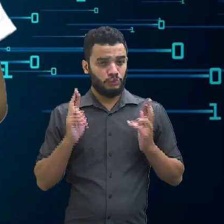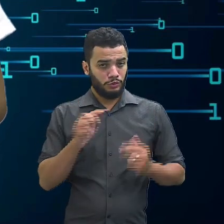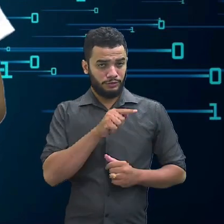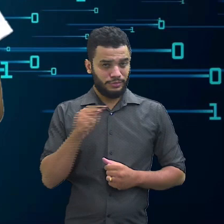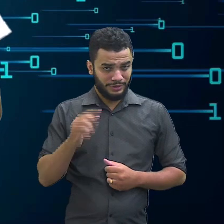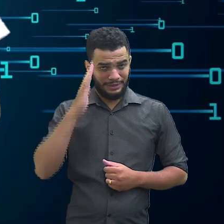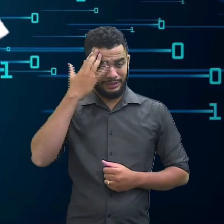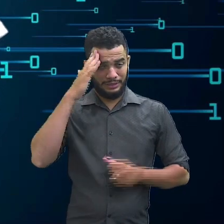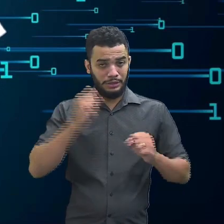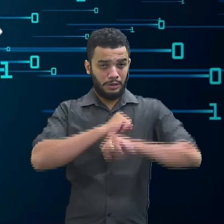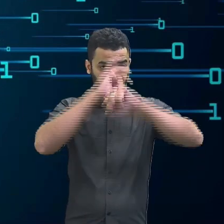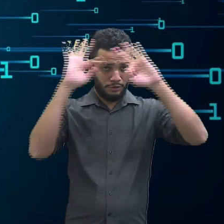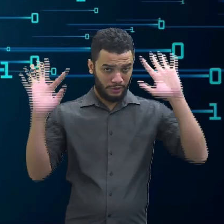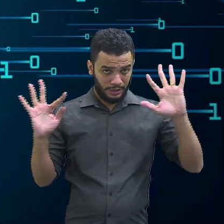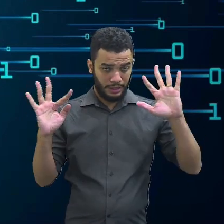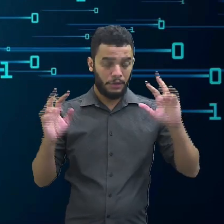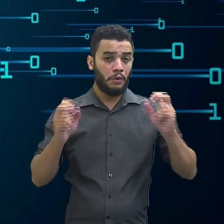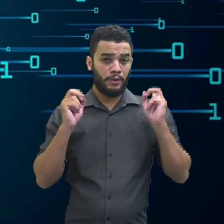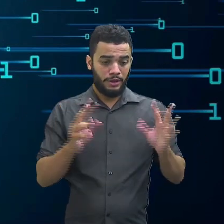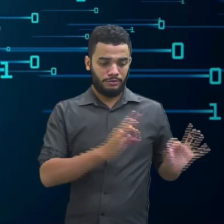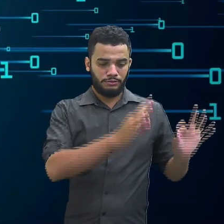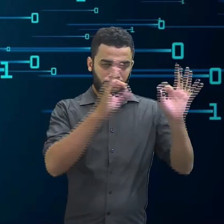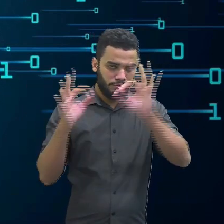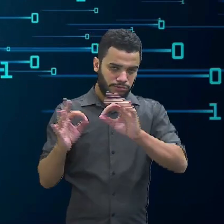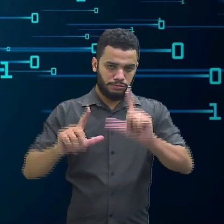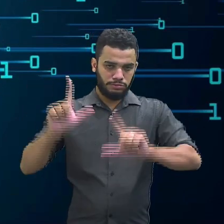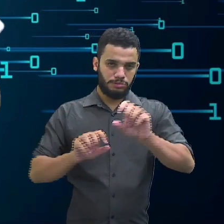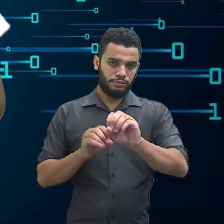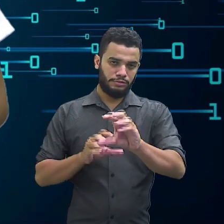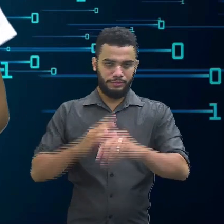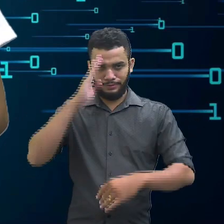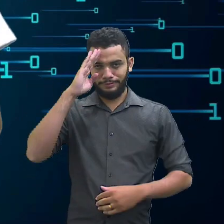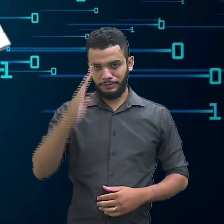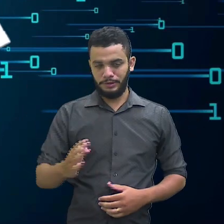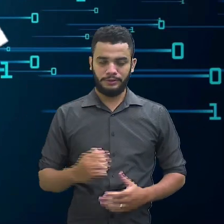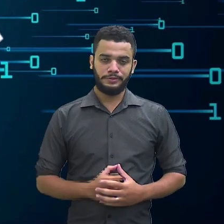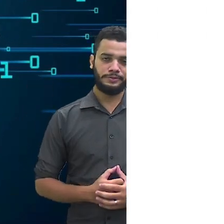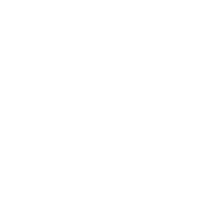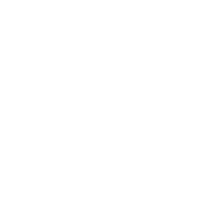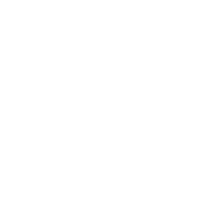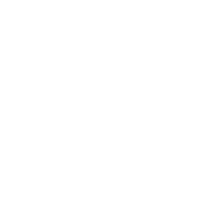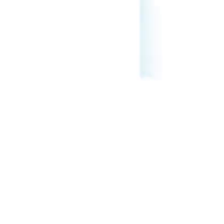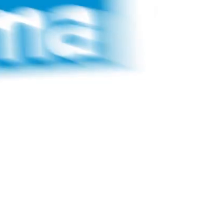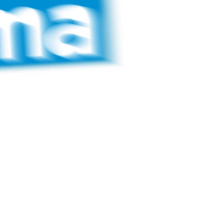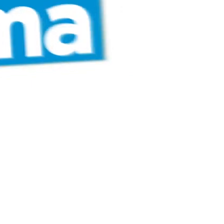o que é a inteligência artificial para você. Continue ligados em nossa programação. Até a próxima, pessoal!